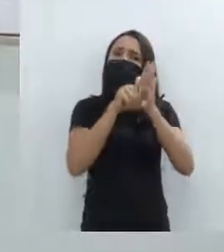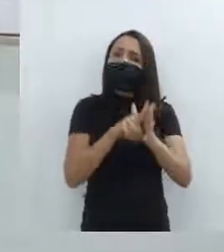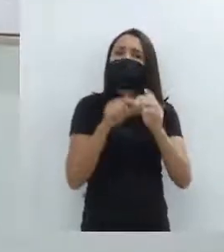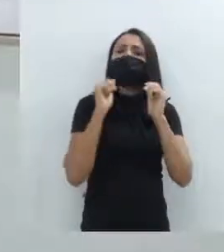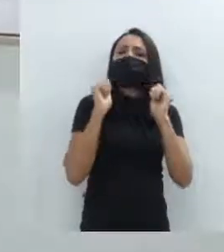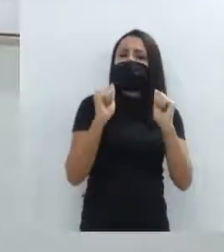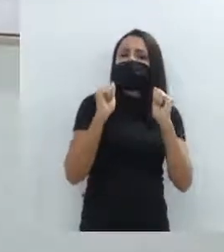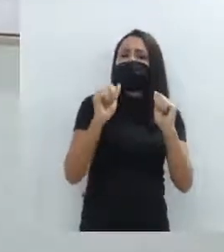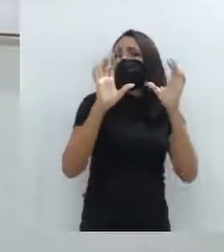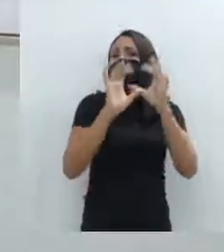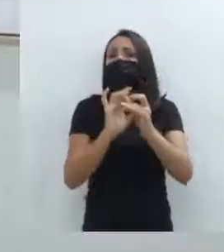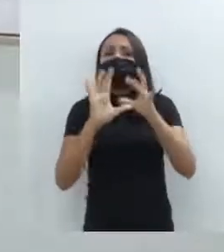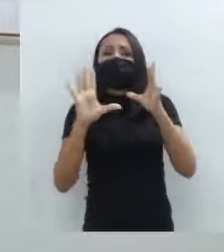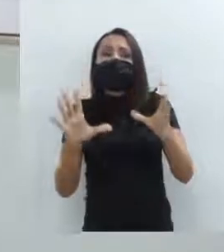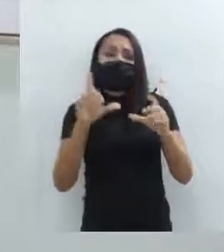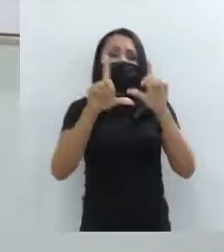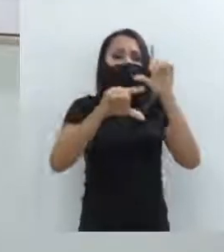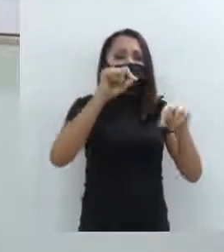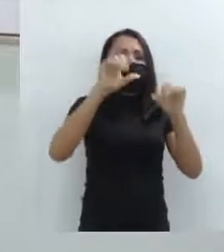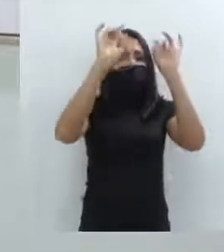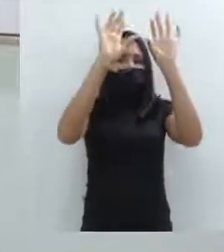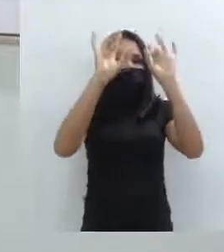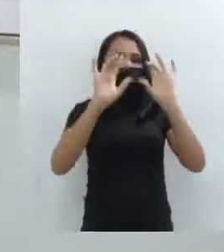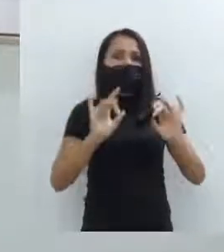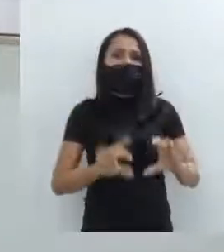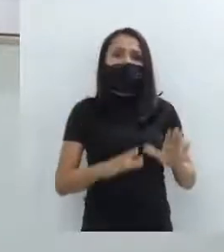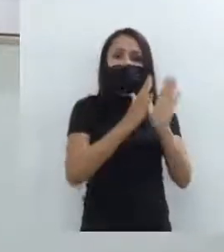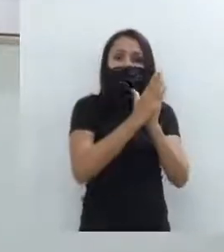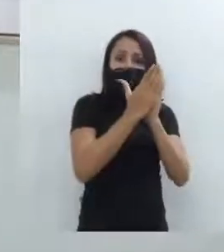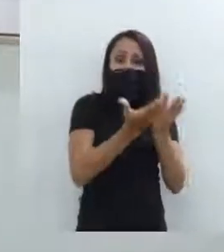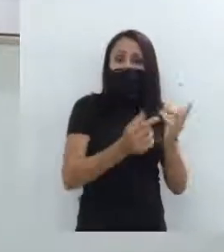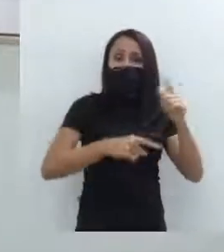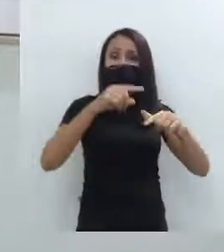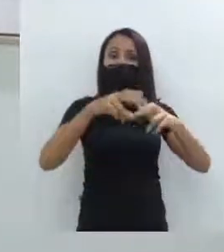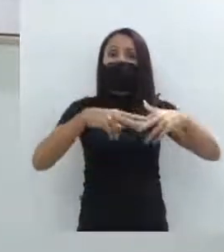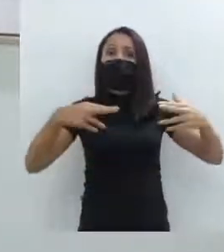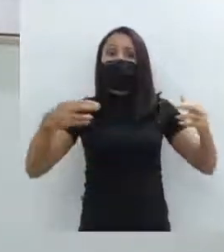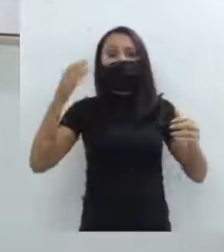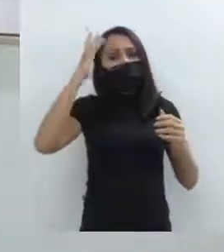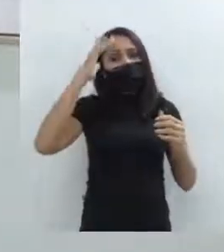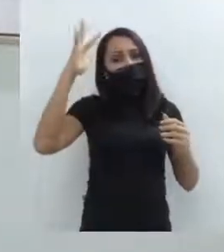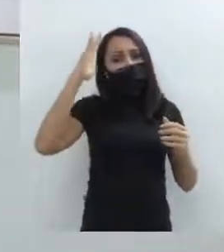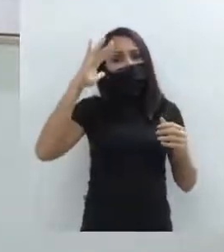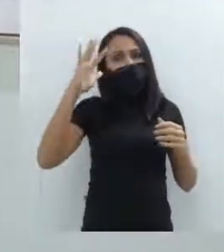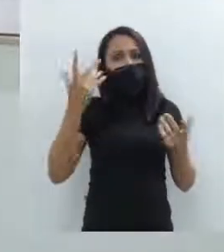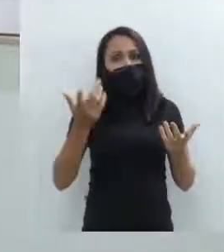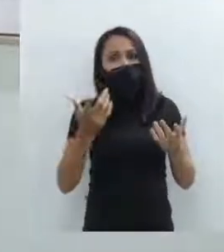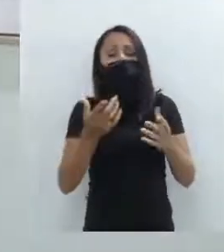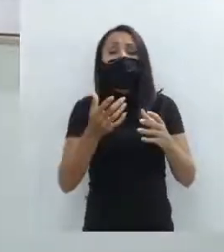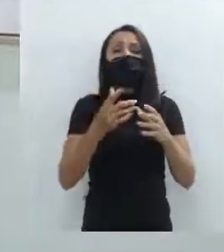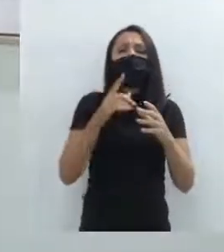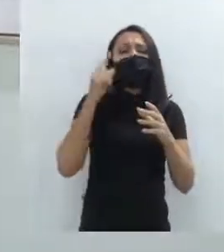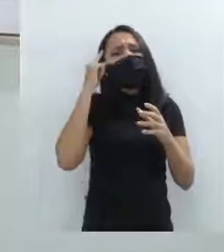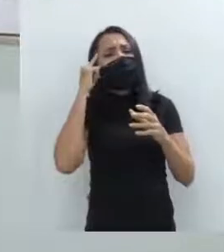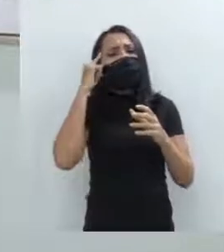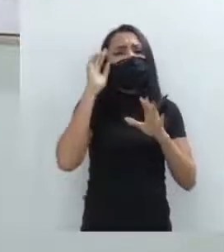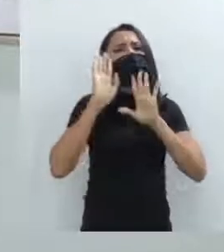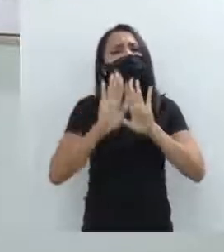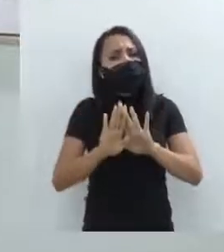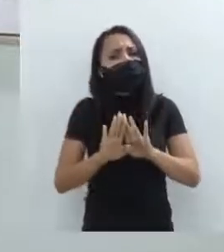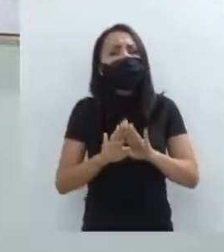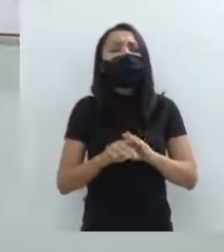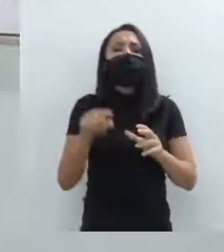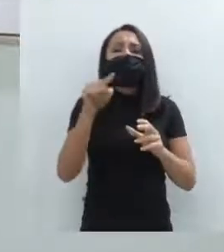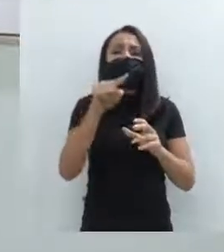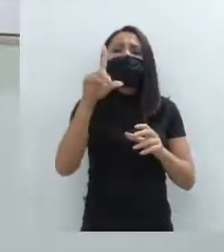alguns sorteios especiais que eu vou fazer de livros e materiais da área de filosofia. Tem dúvidas sobre os assuntos? Vai